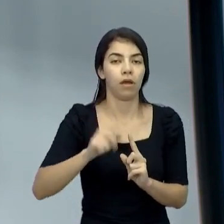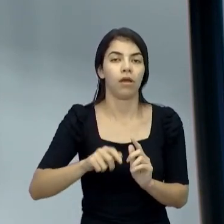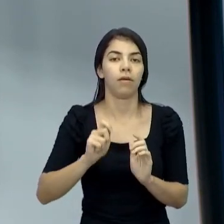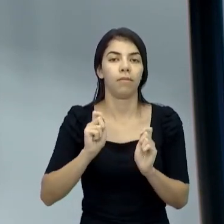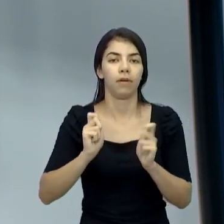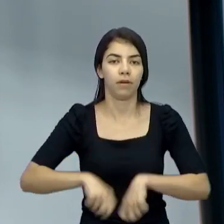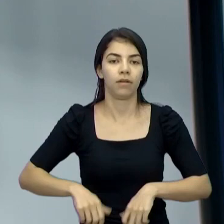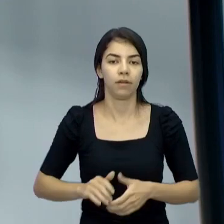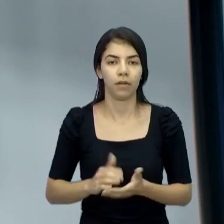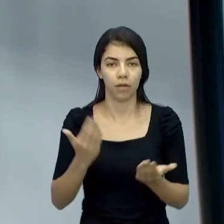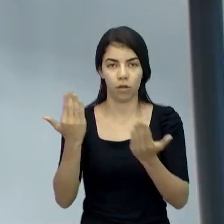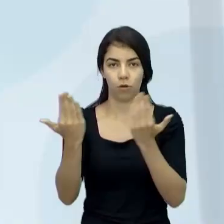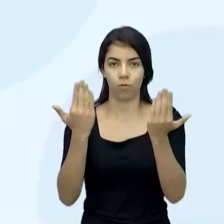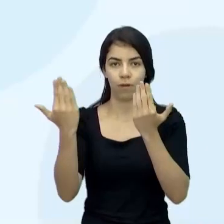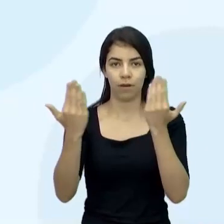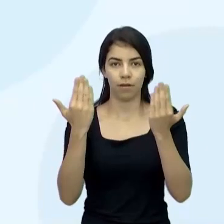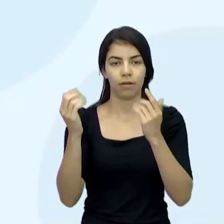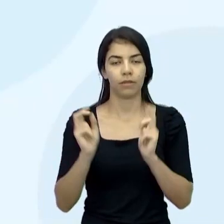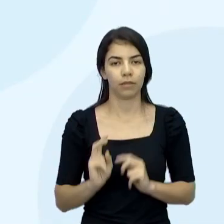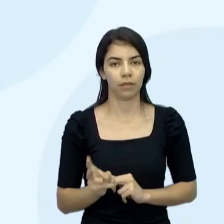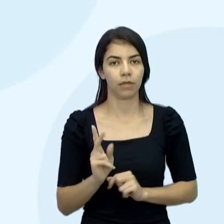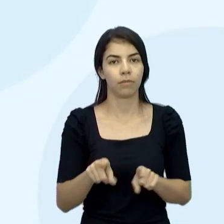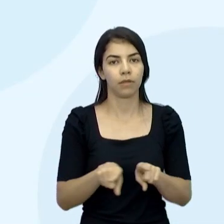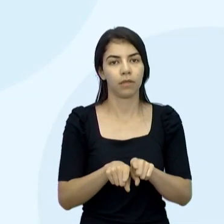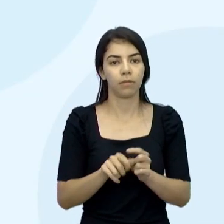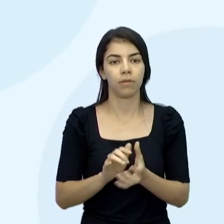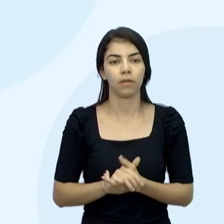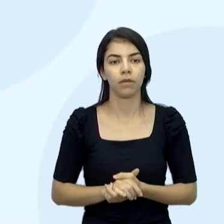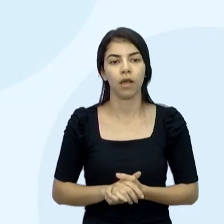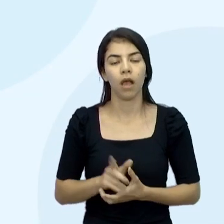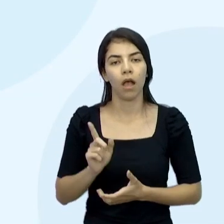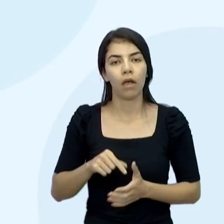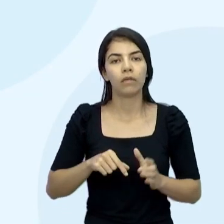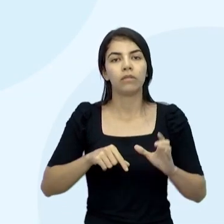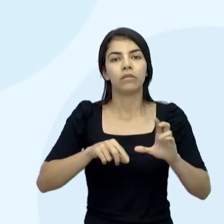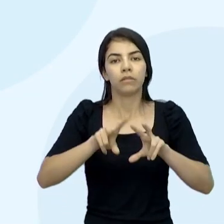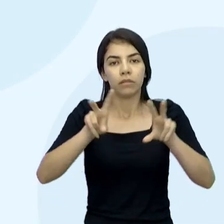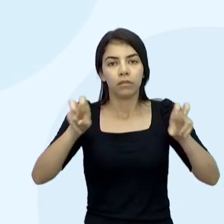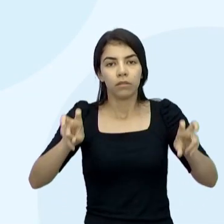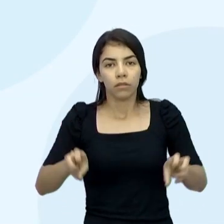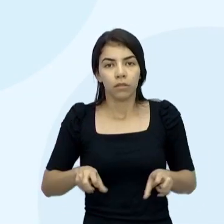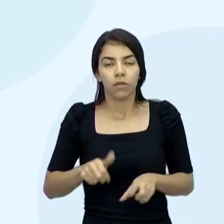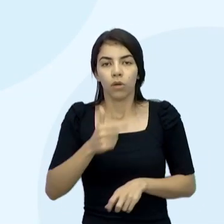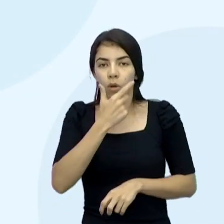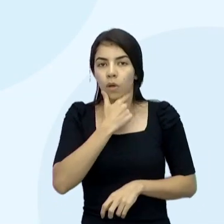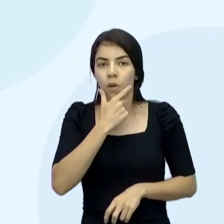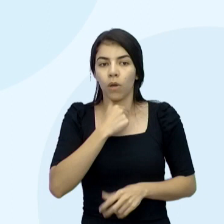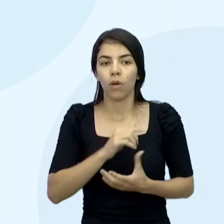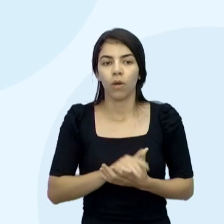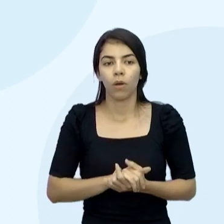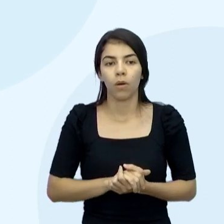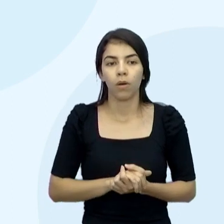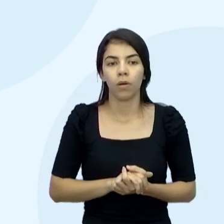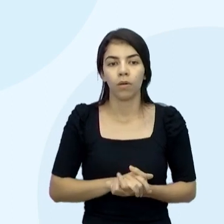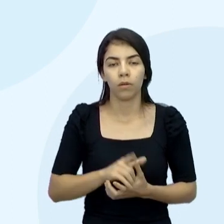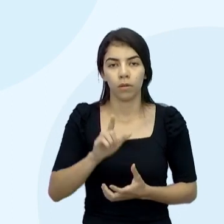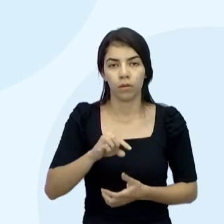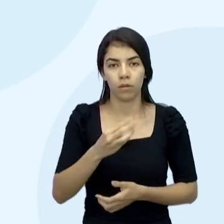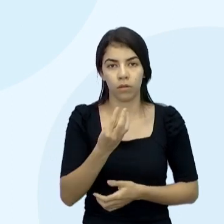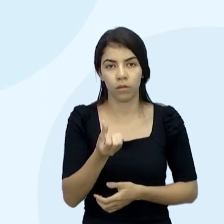como compará-los. Legal? E aí continua a descrição. Entre os homens, a variação passou de